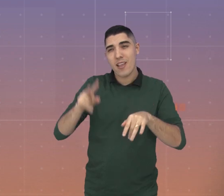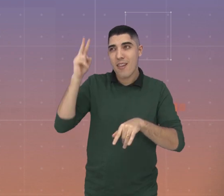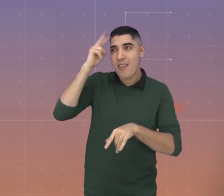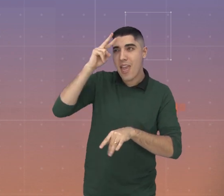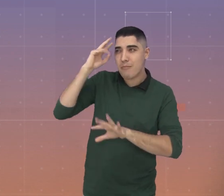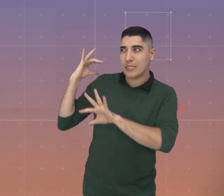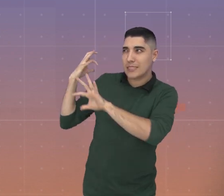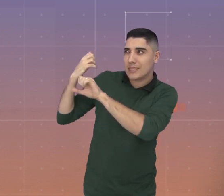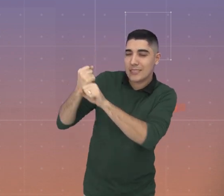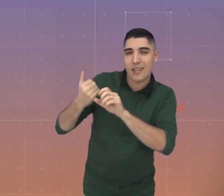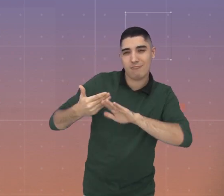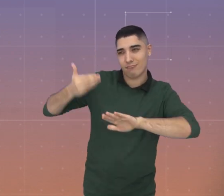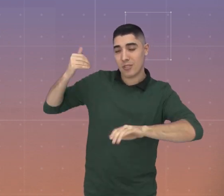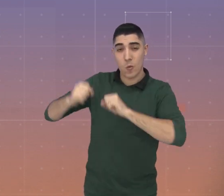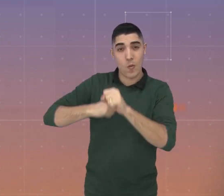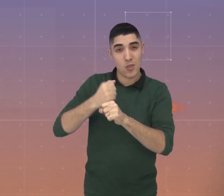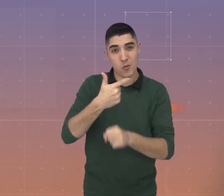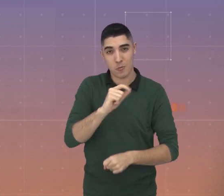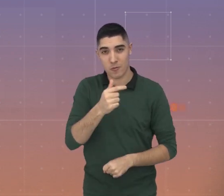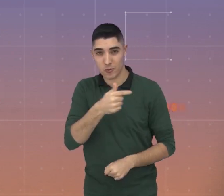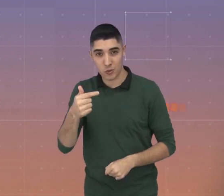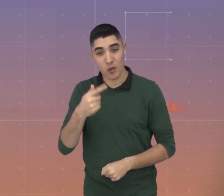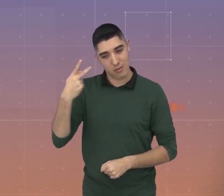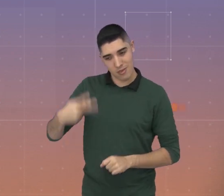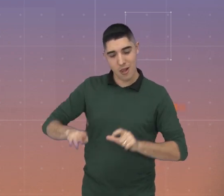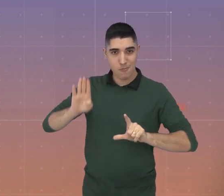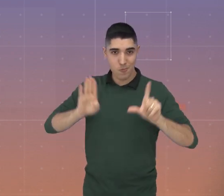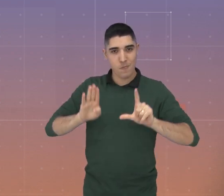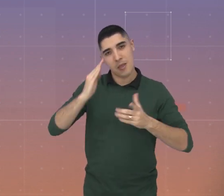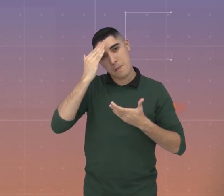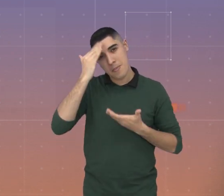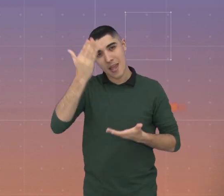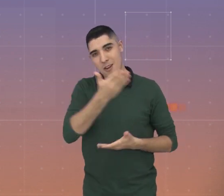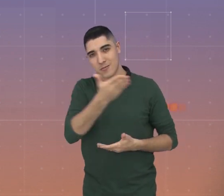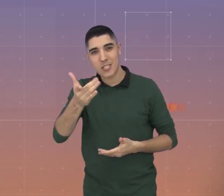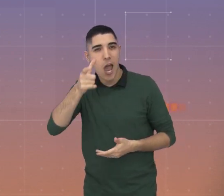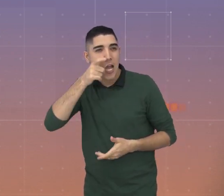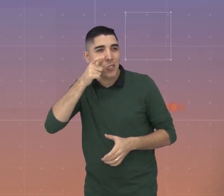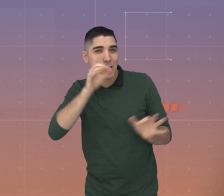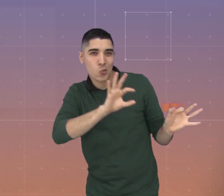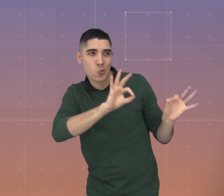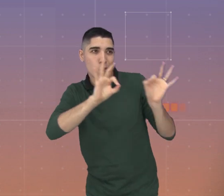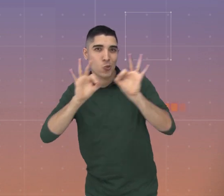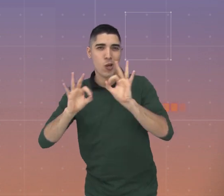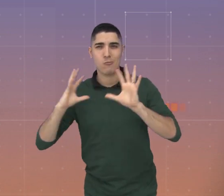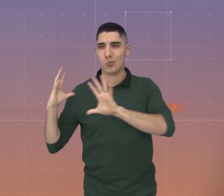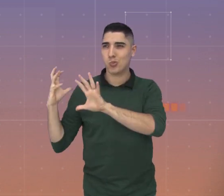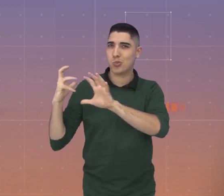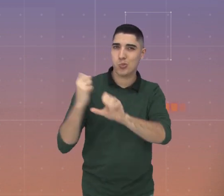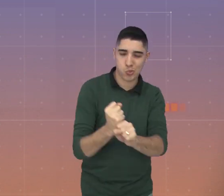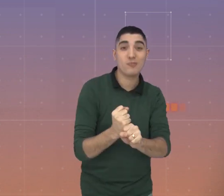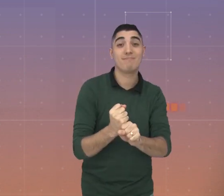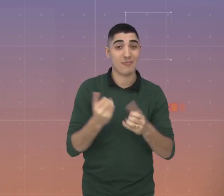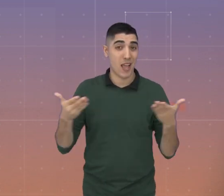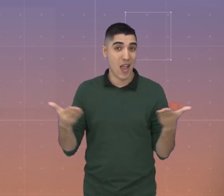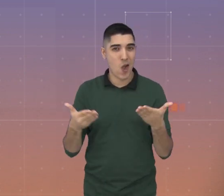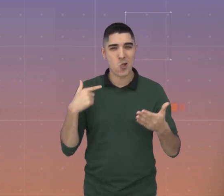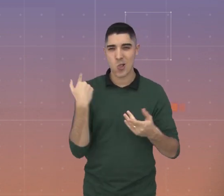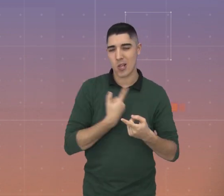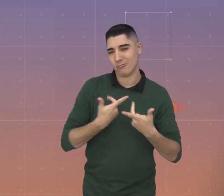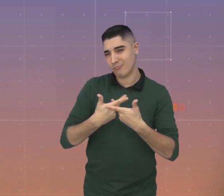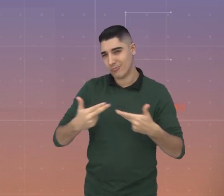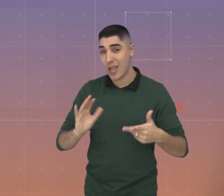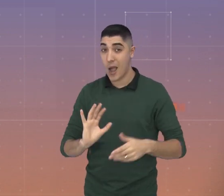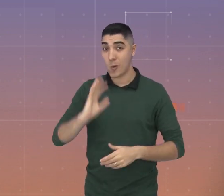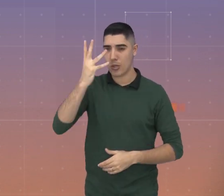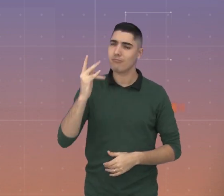retrospectiva 2022 do Boletim Legislativo. Muito obrigado por relembrar conosco todos esses acontecimentos e debates